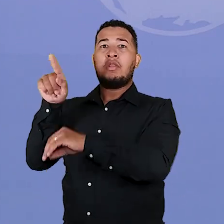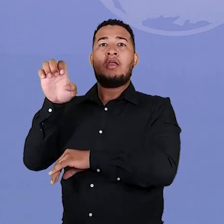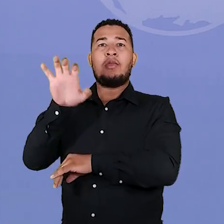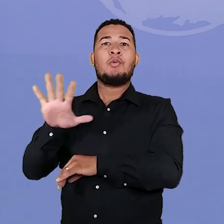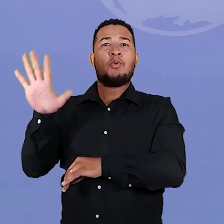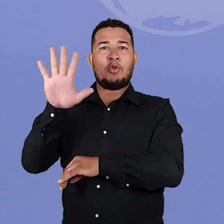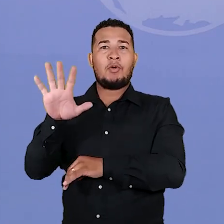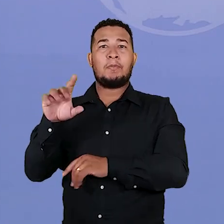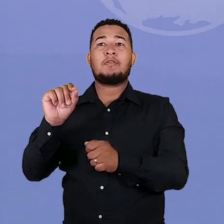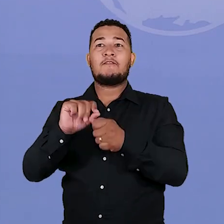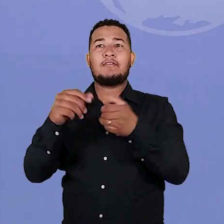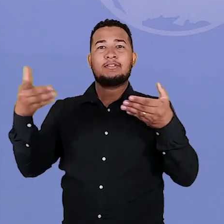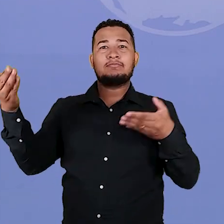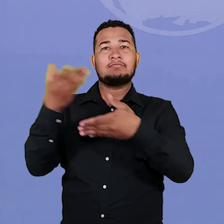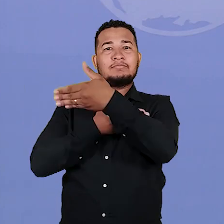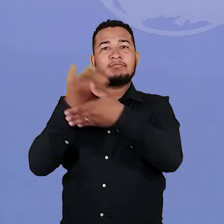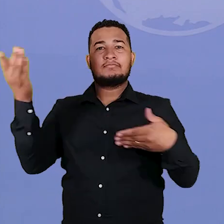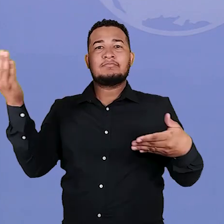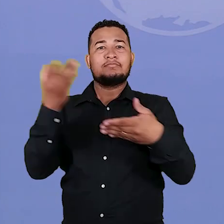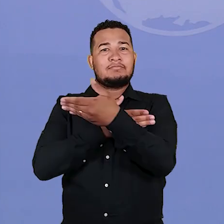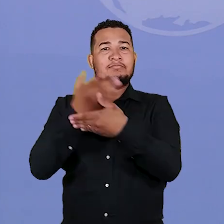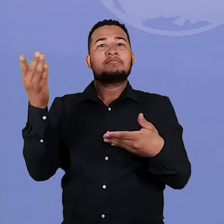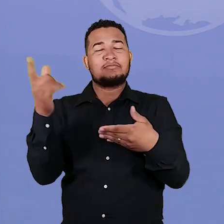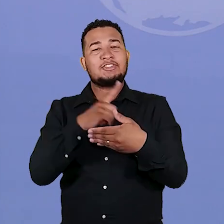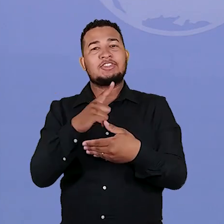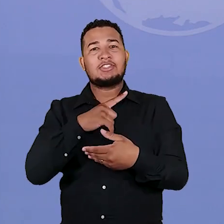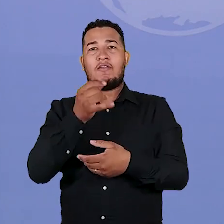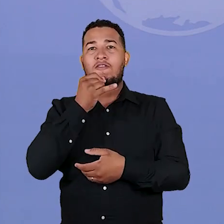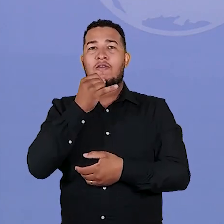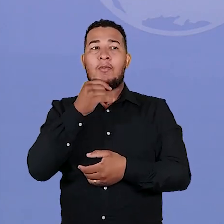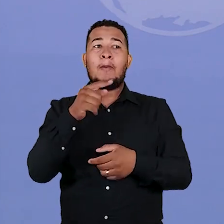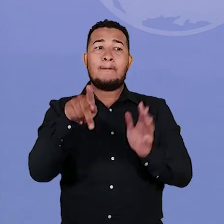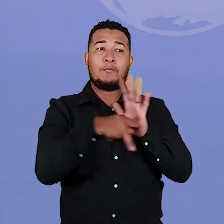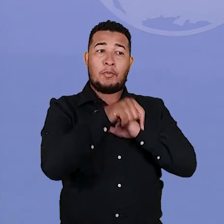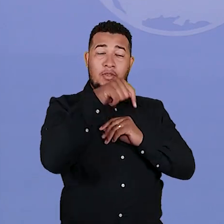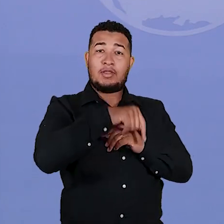Europa. Eles levavam para a Europa. Então, fizeram esse intercâmbio,